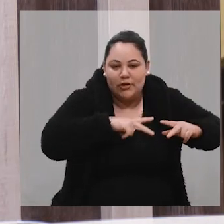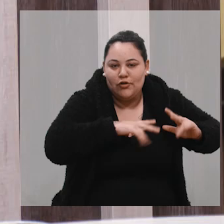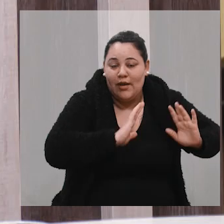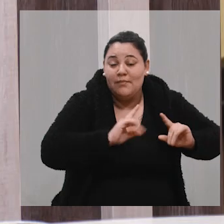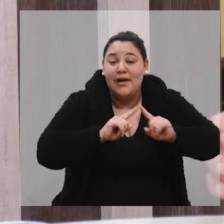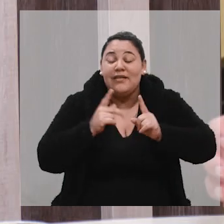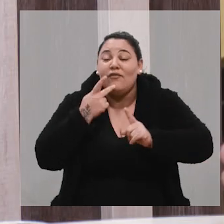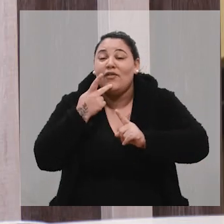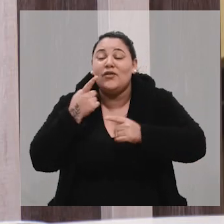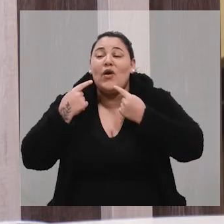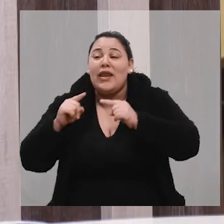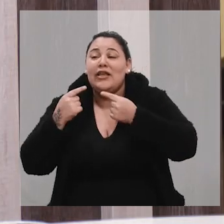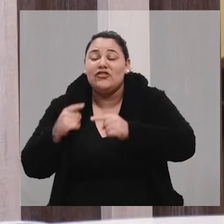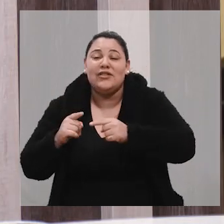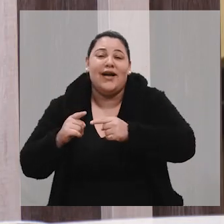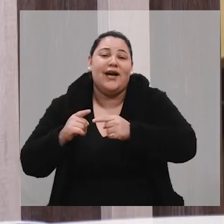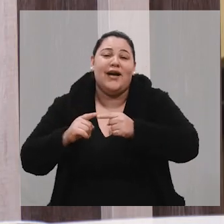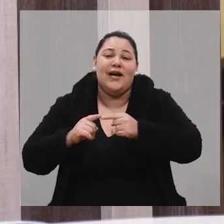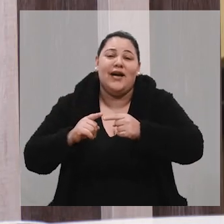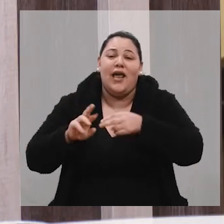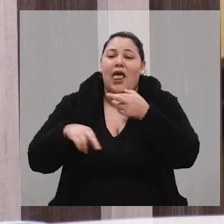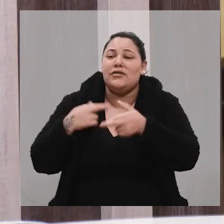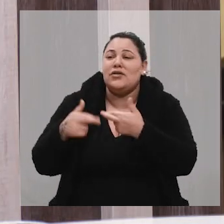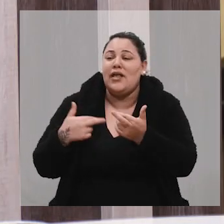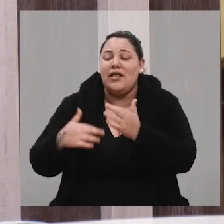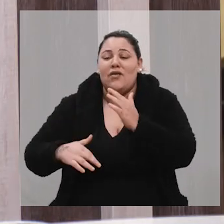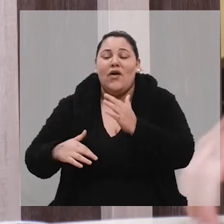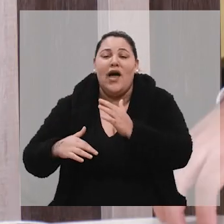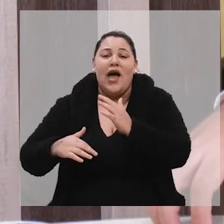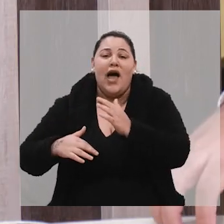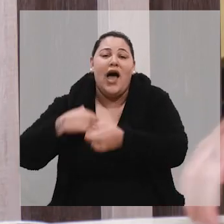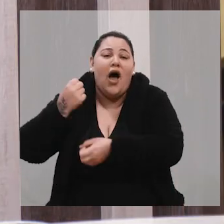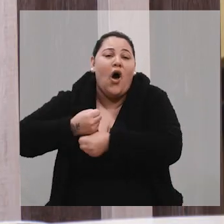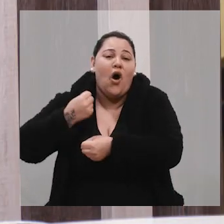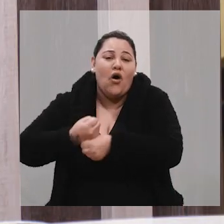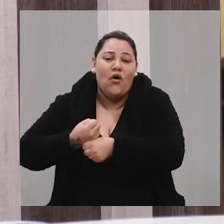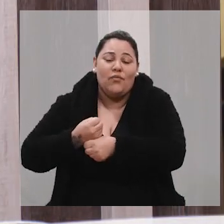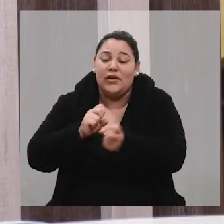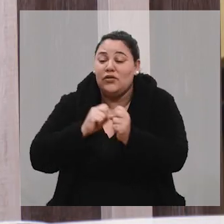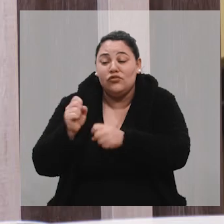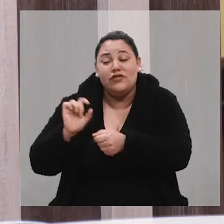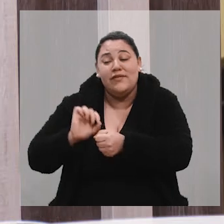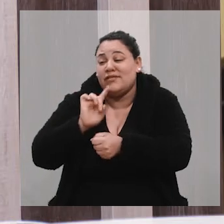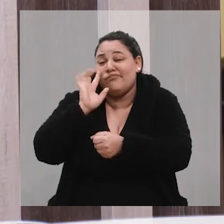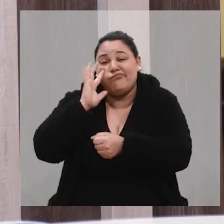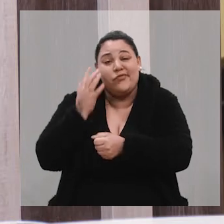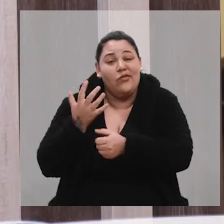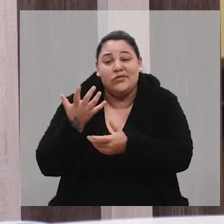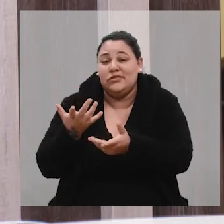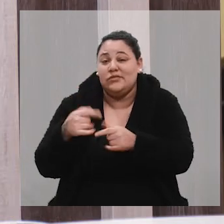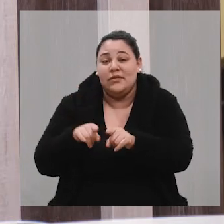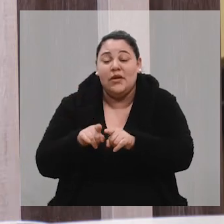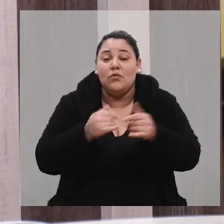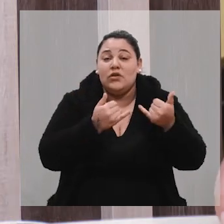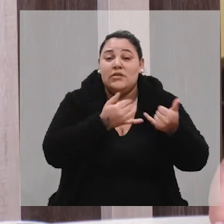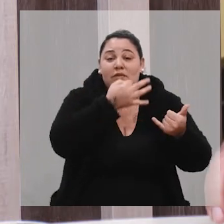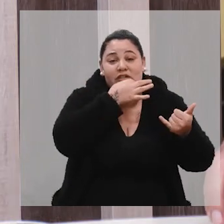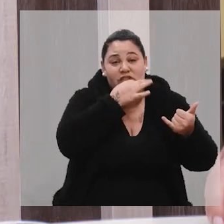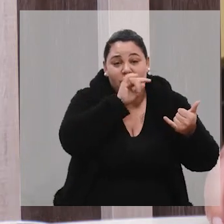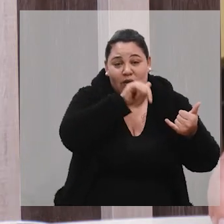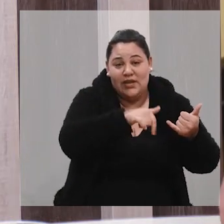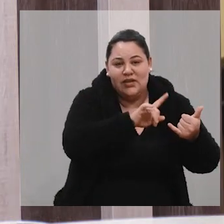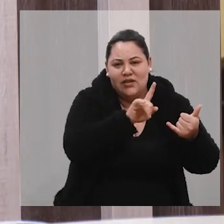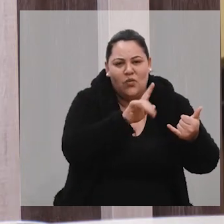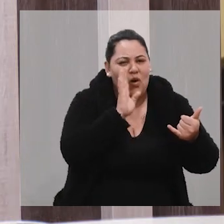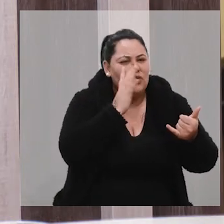sentido do preparo de obras que poderiam ter sido feitas e não aconteceram. No caso de Caxias do Sul,